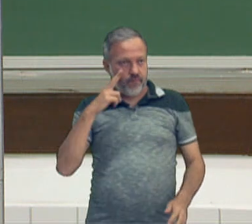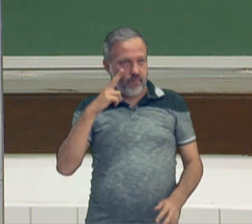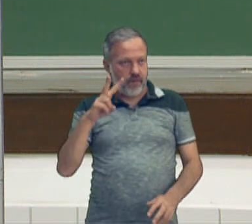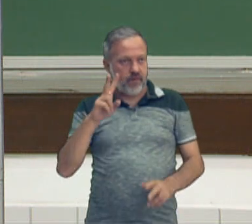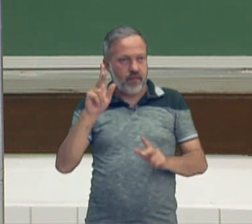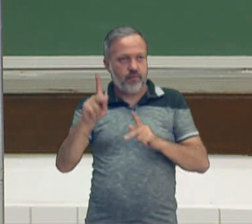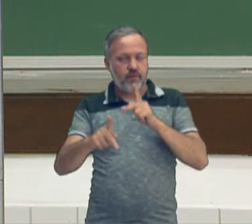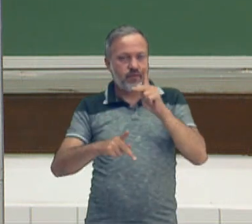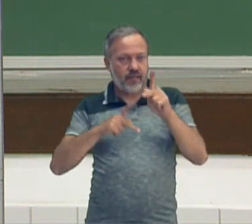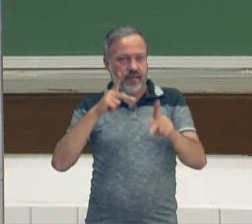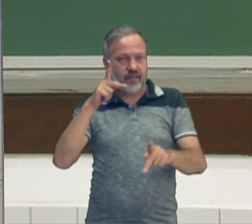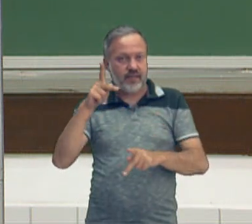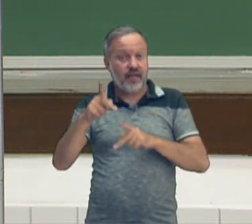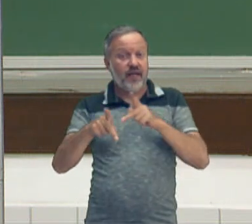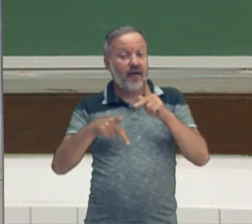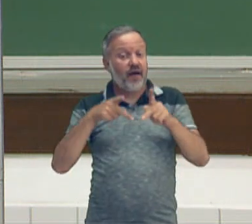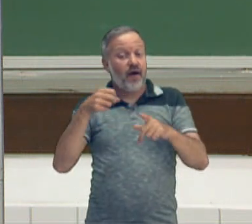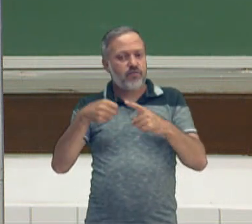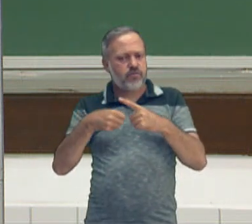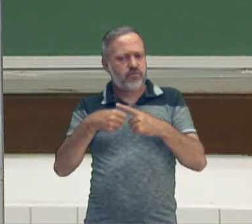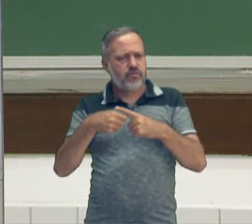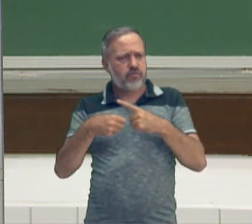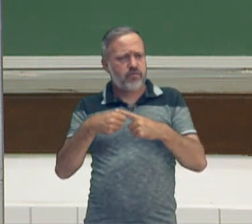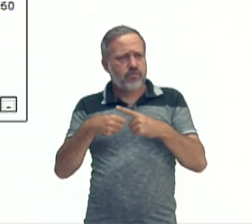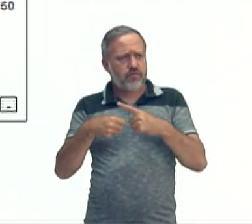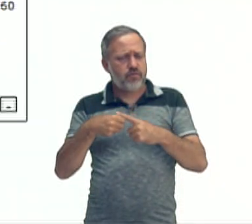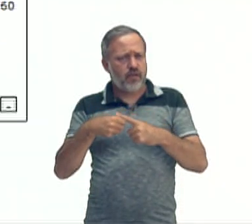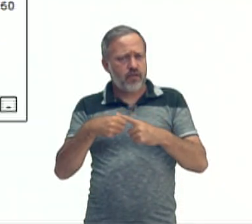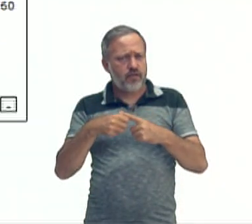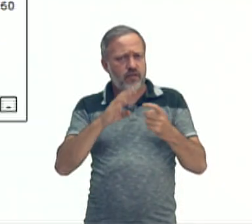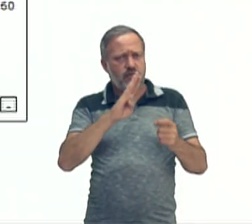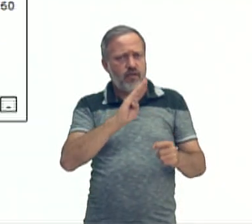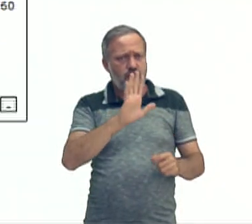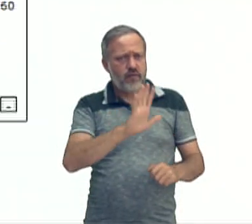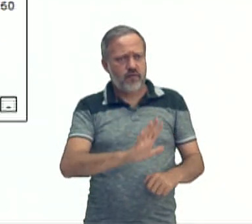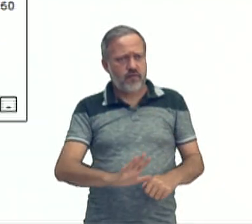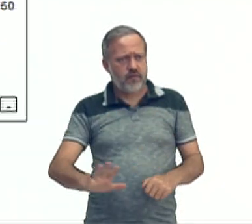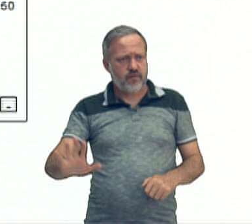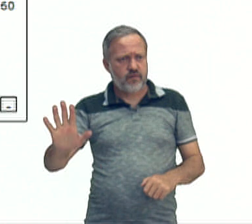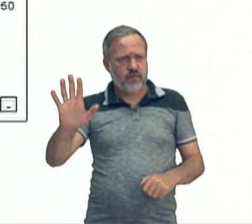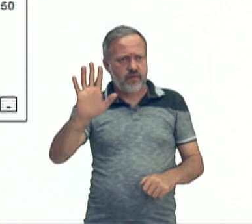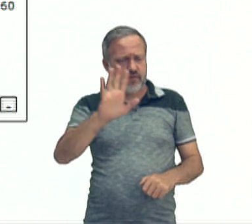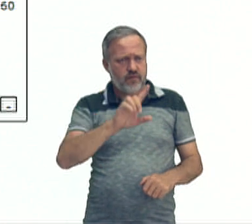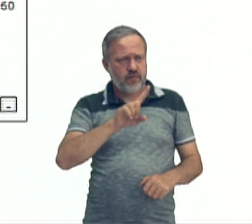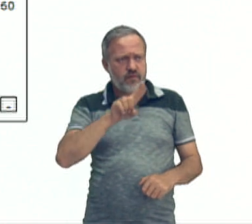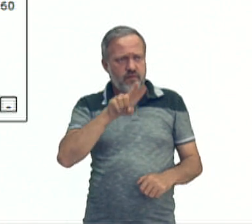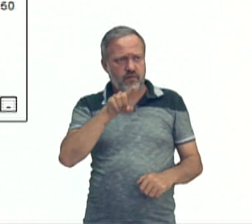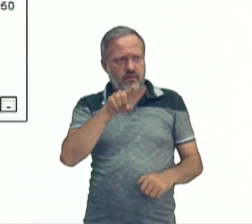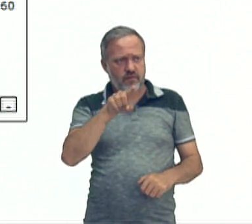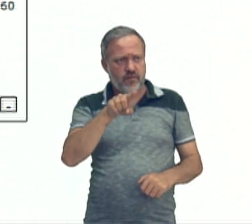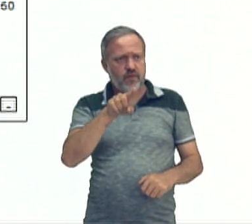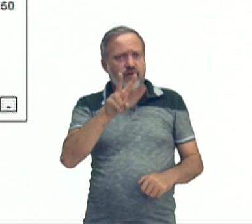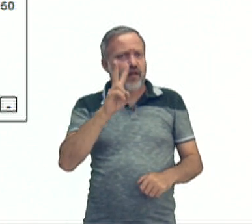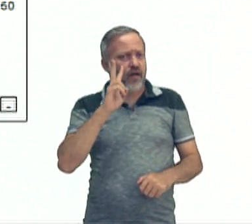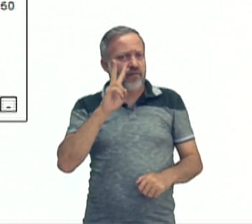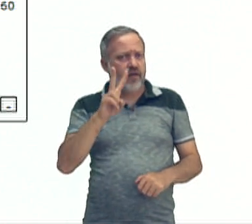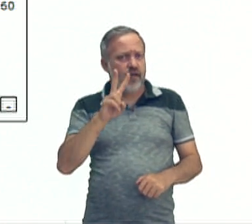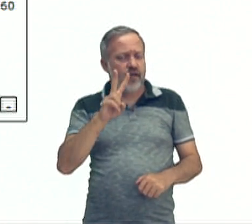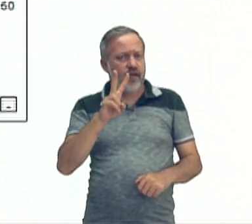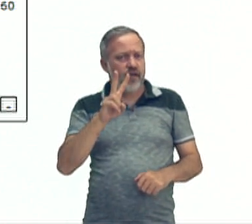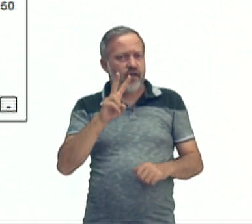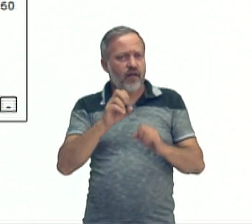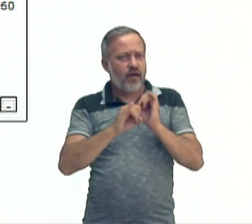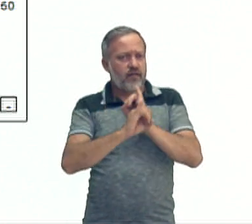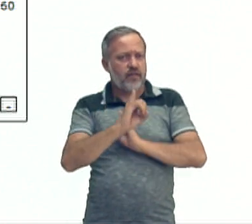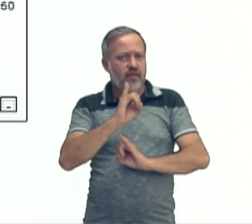população urbana. Aqui é Brasil. Todos esses mapas aí você poderá acessar o site lá do IBGE. Você tem